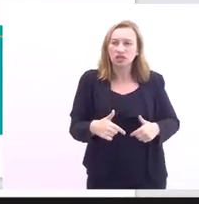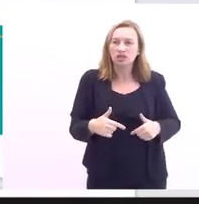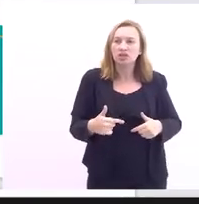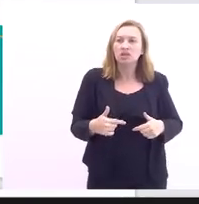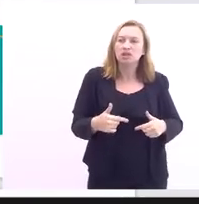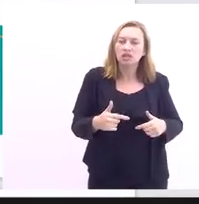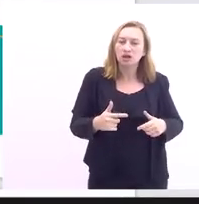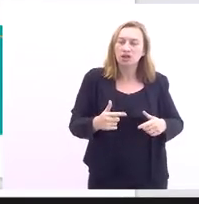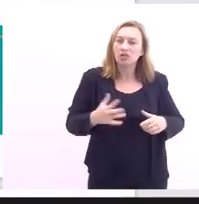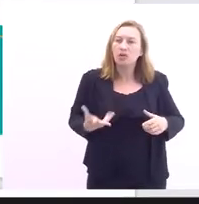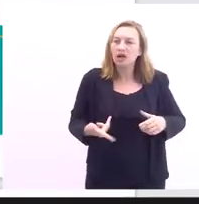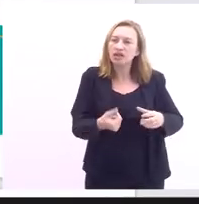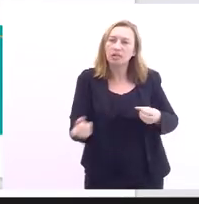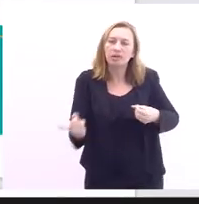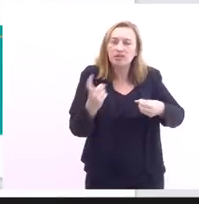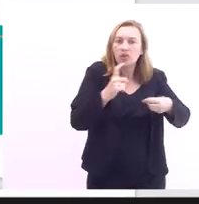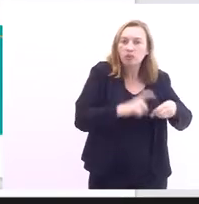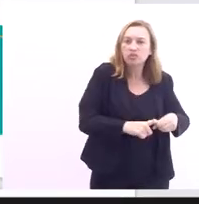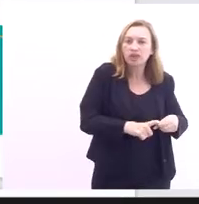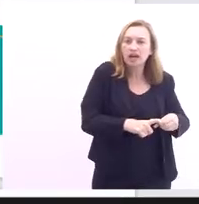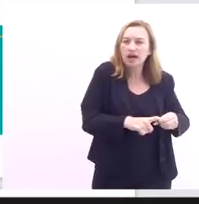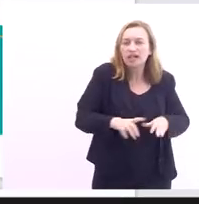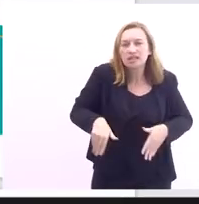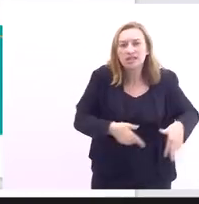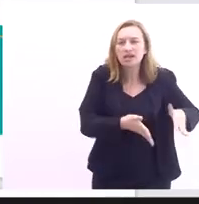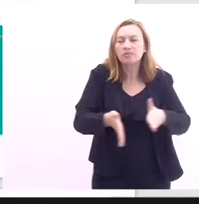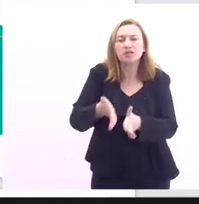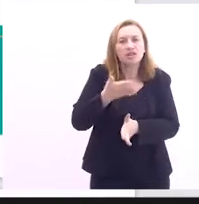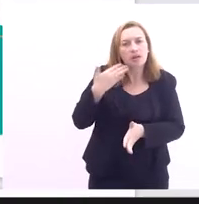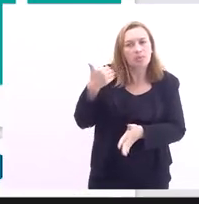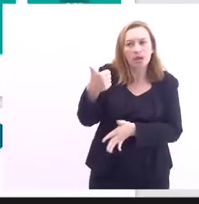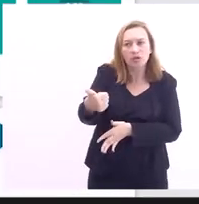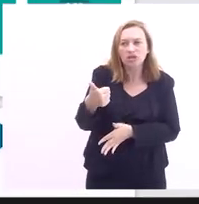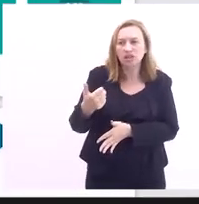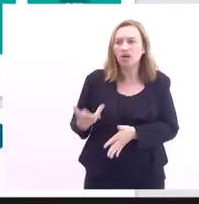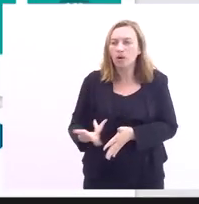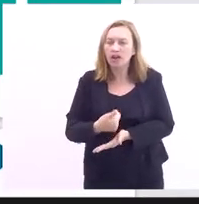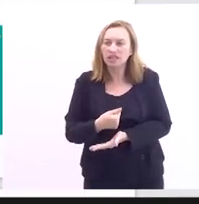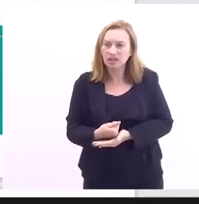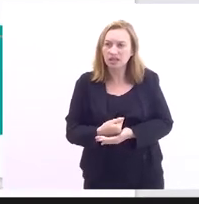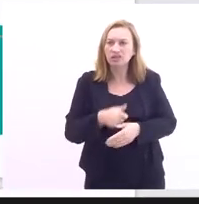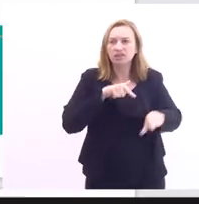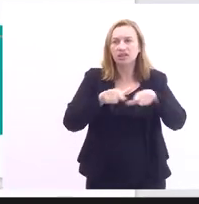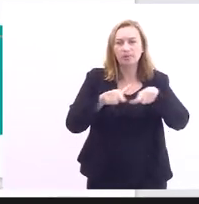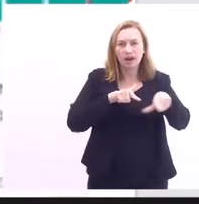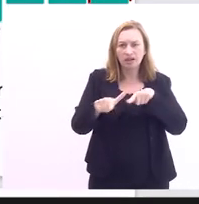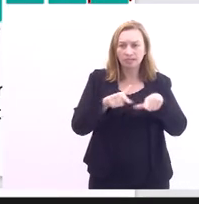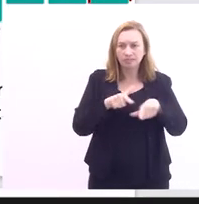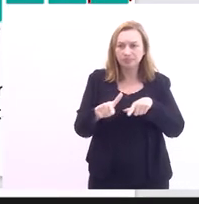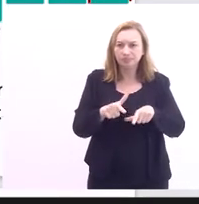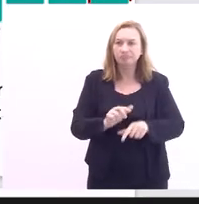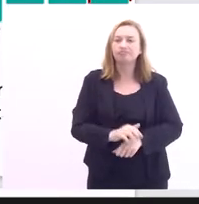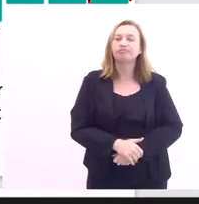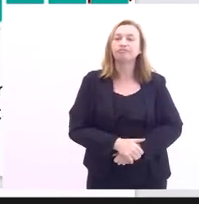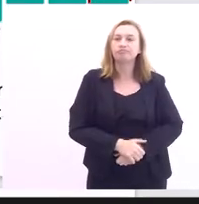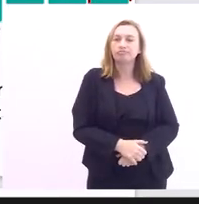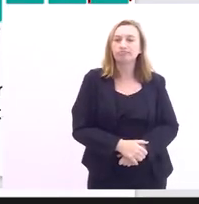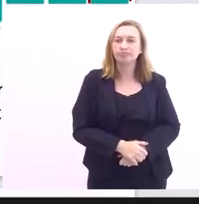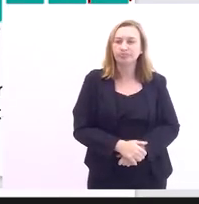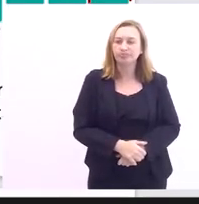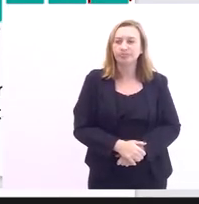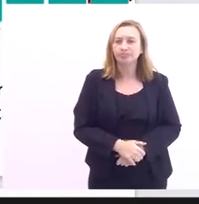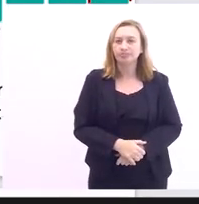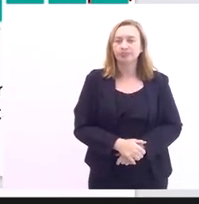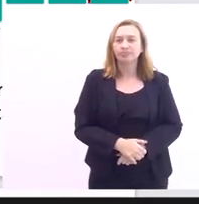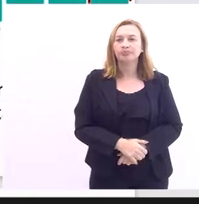retomar esse caminho de melhoria da qualidade do fornecimento. E quando a